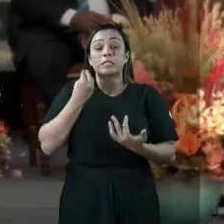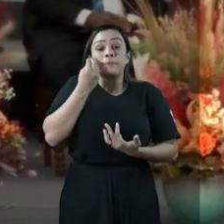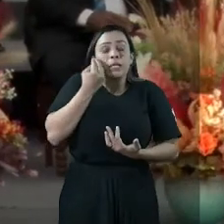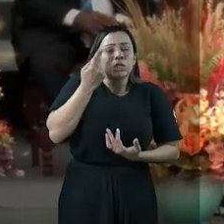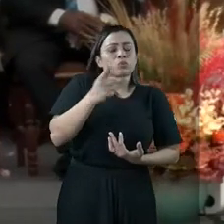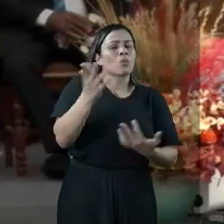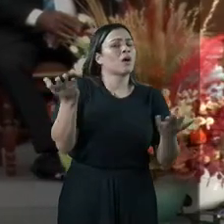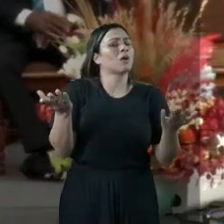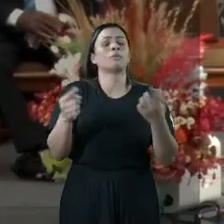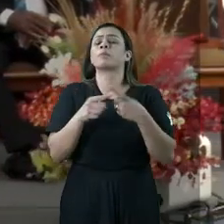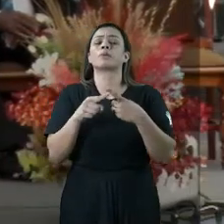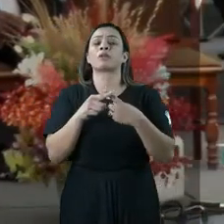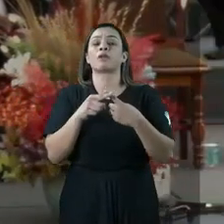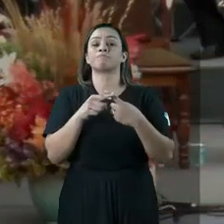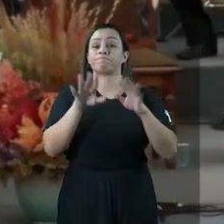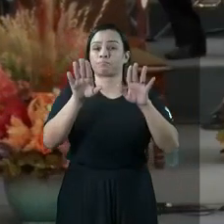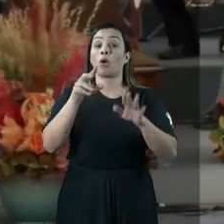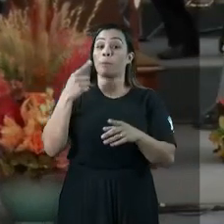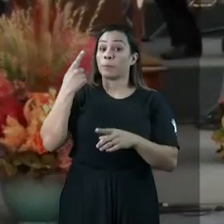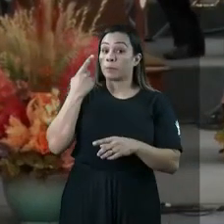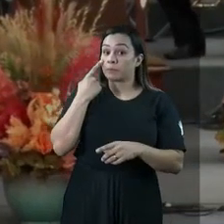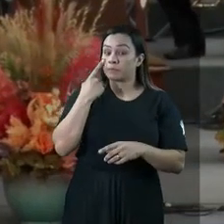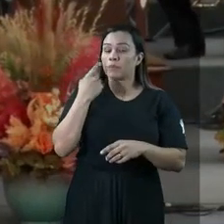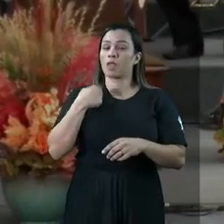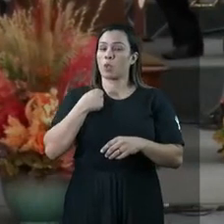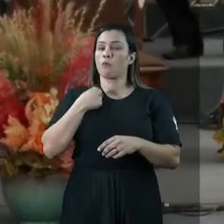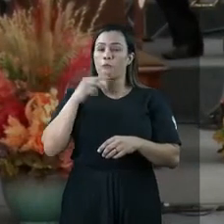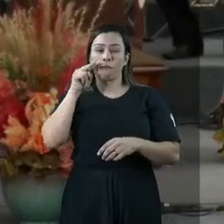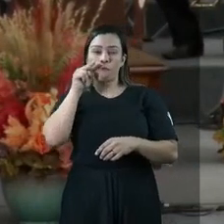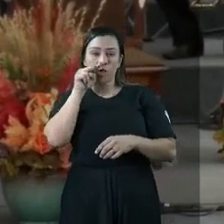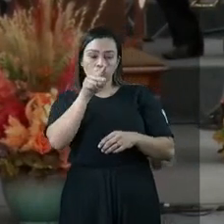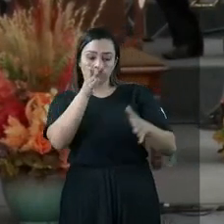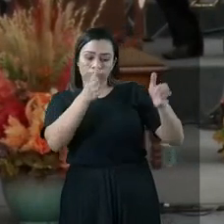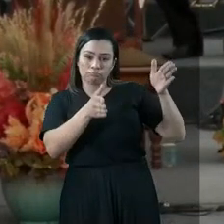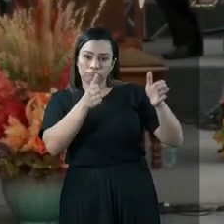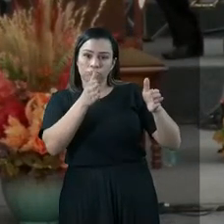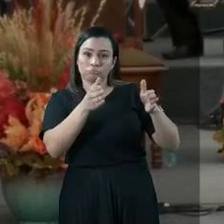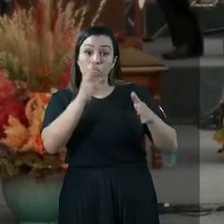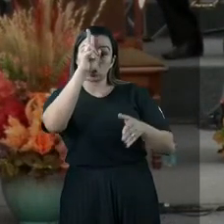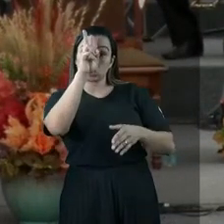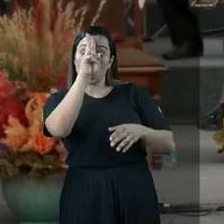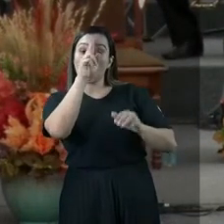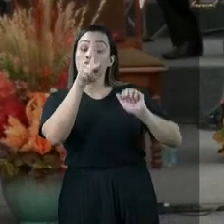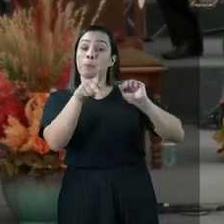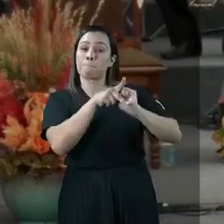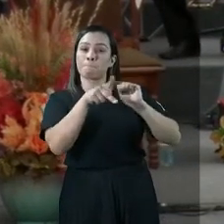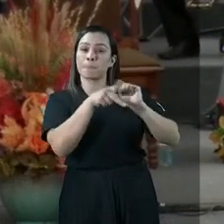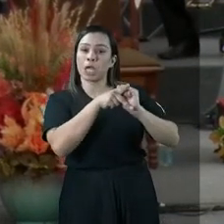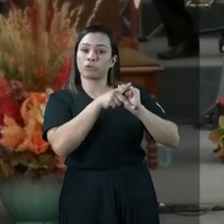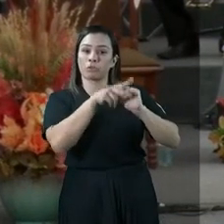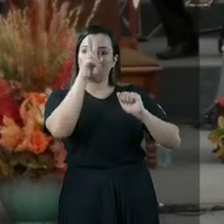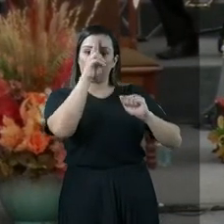Por que eu estou dizendo isso? Porque quando eu olho para Pedro, depois da pior pescaria da sua vida, no tempo